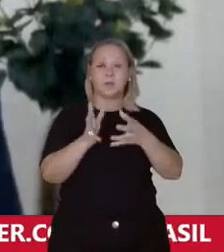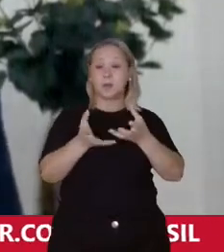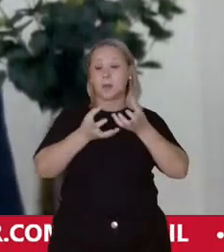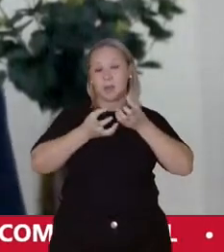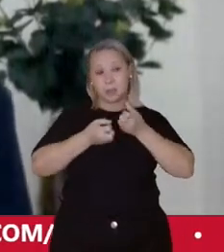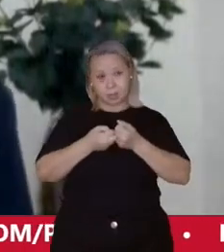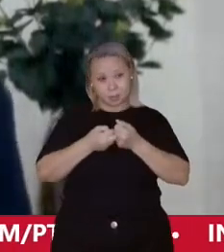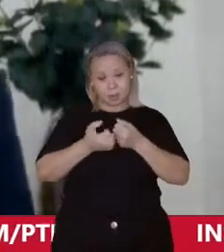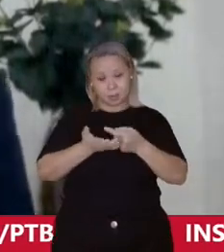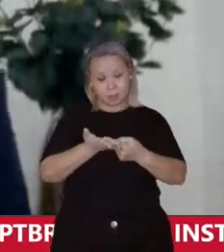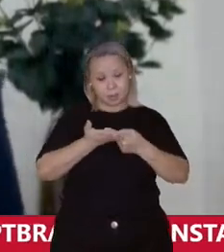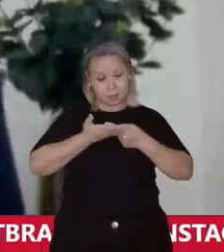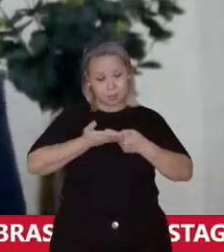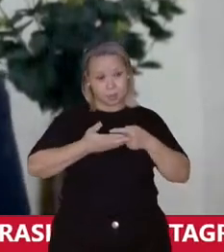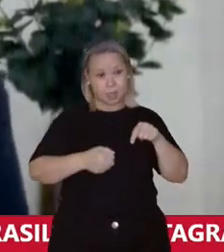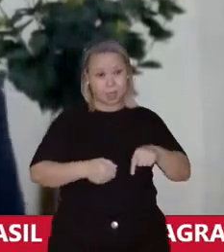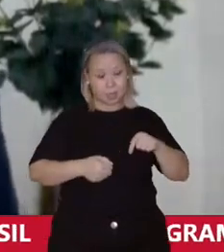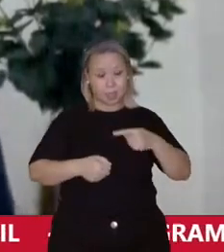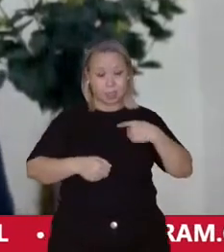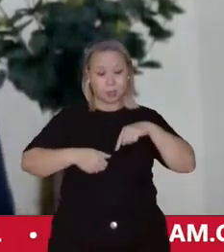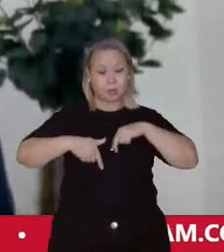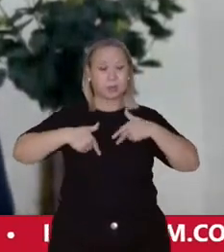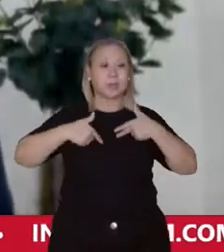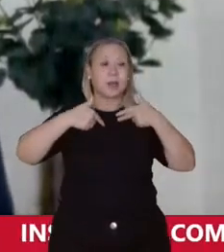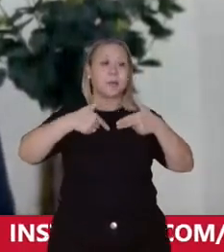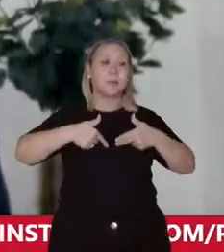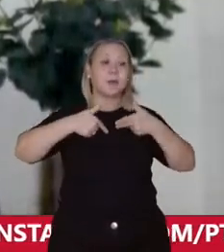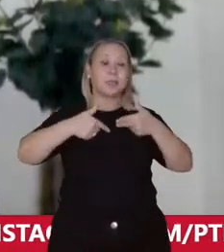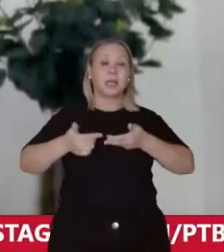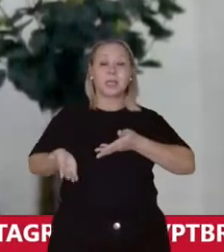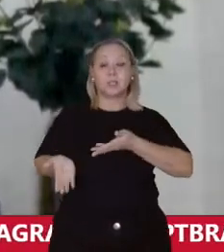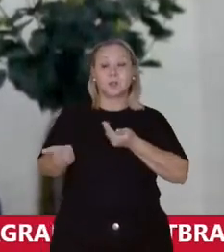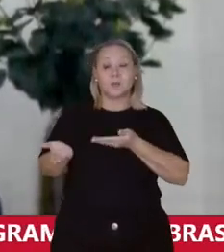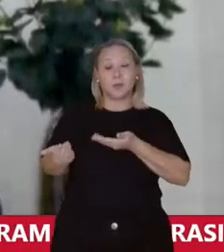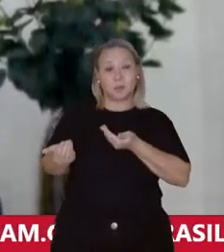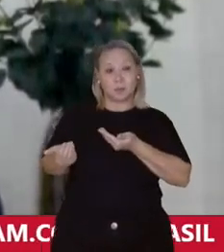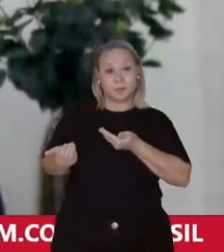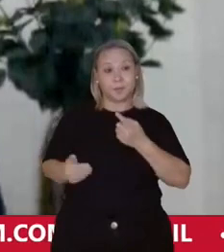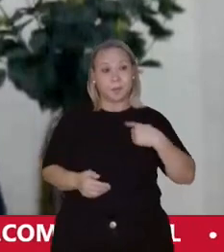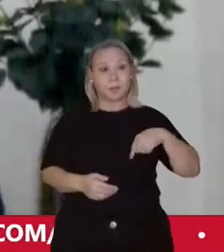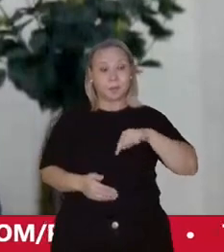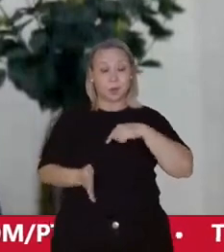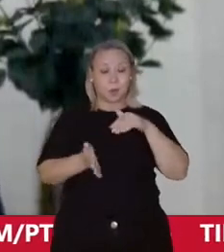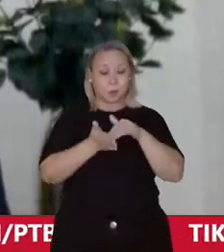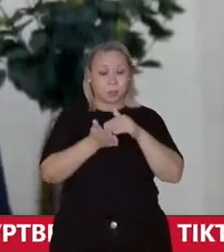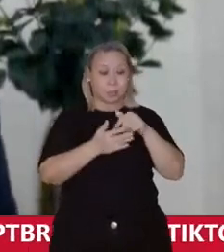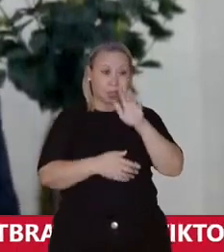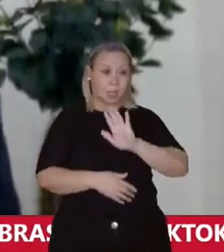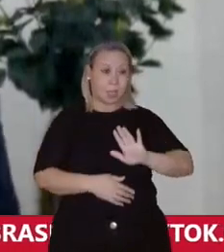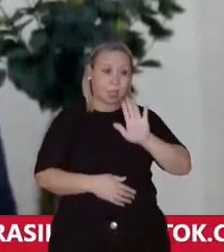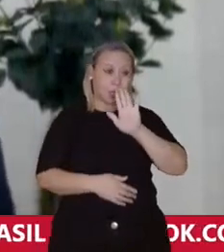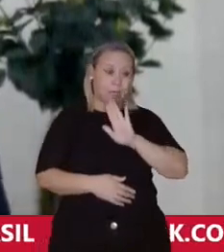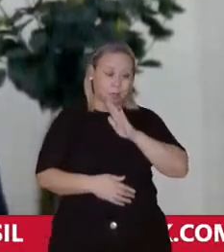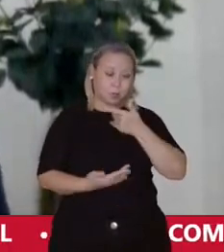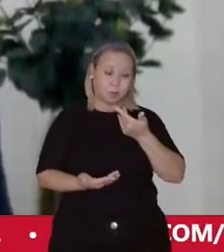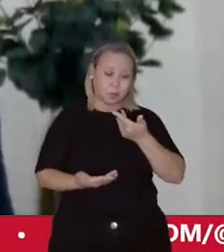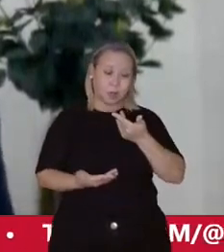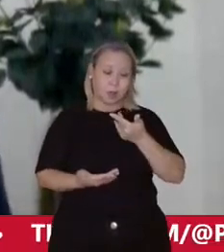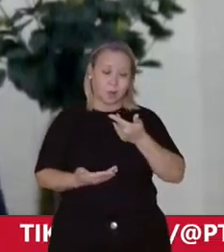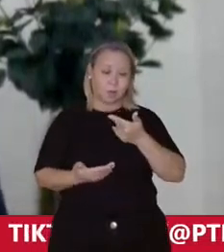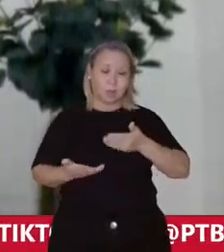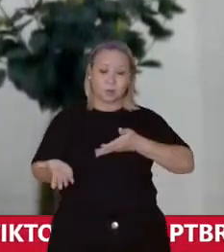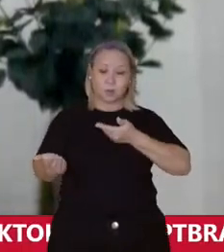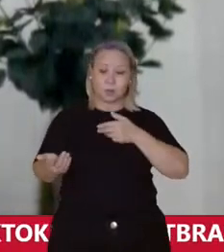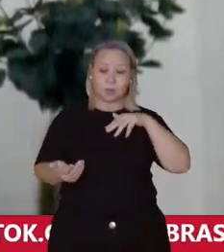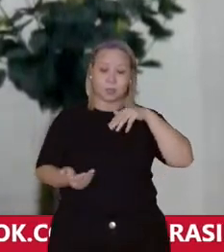a nossa militante da juventude, a nossa secretária nacional de juventude, Nádia